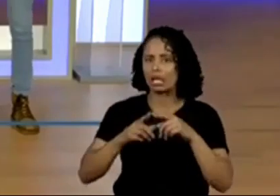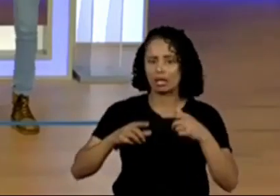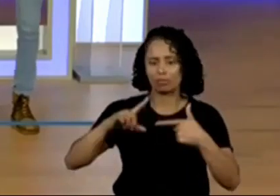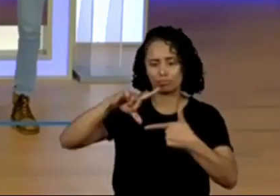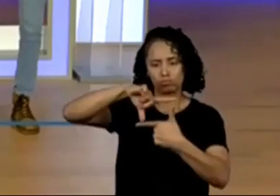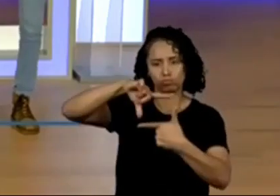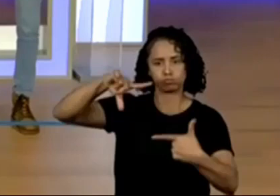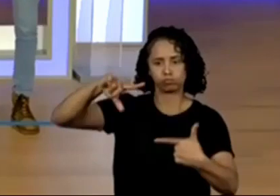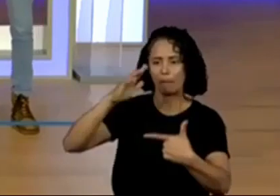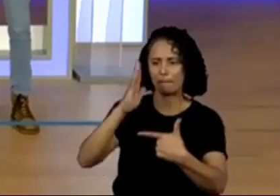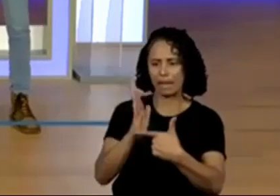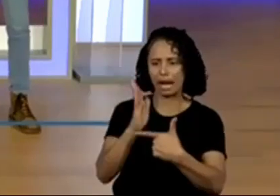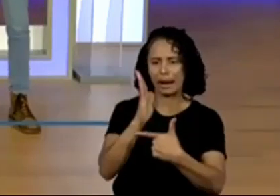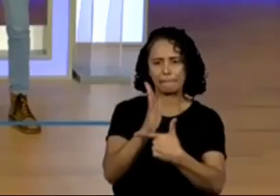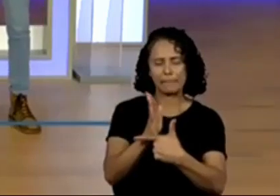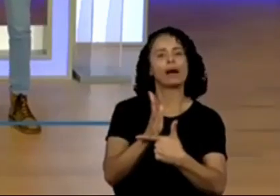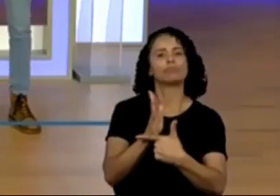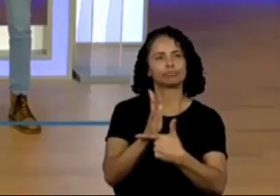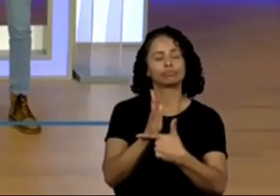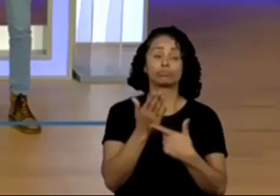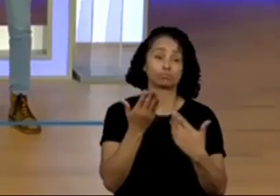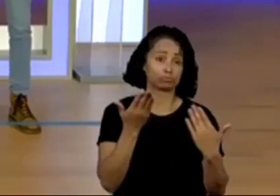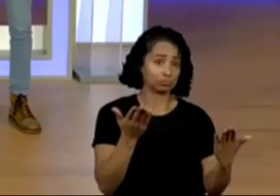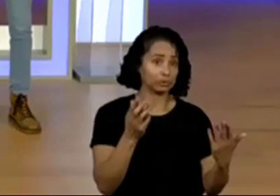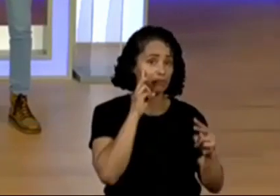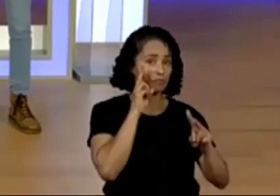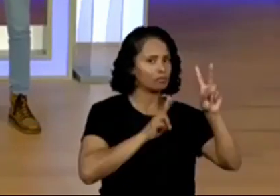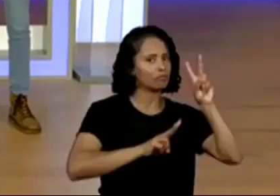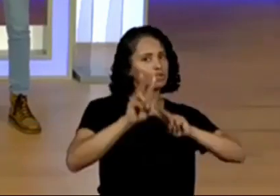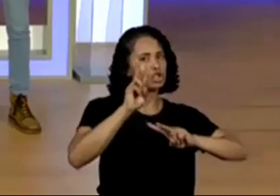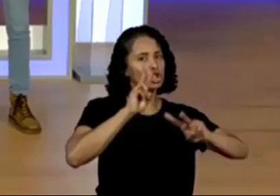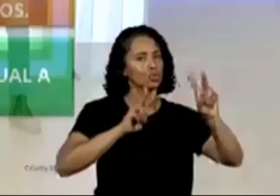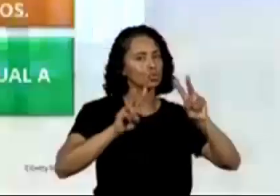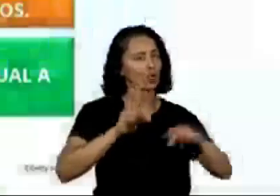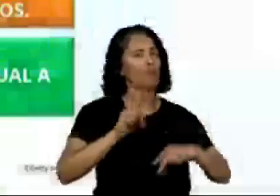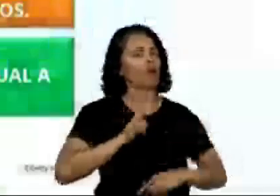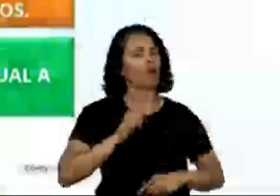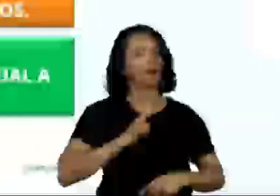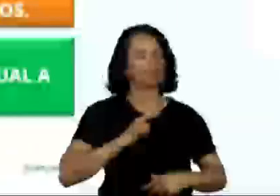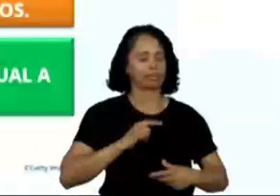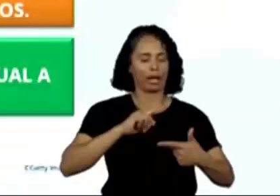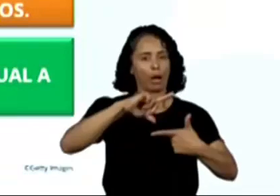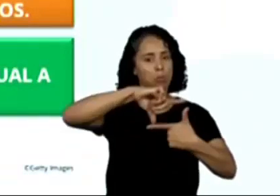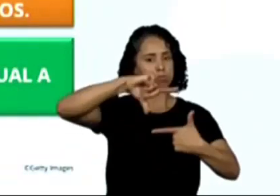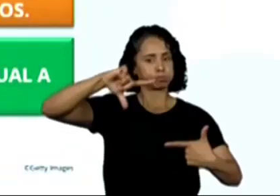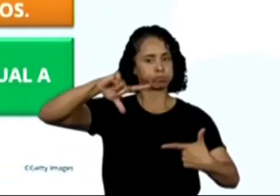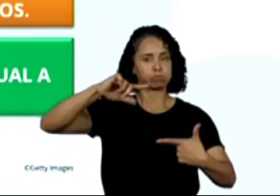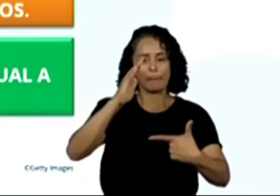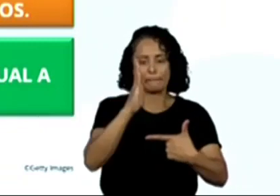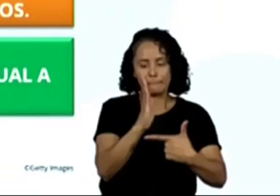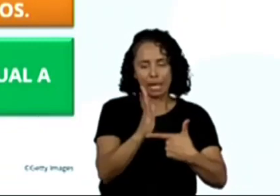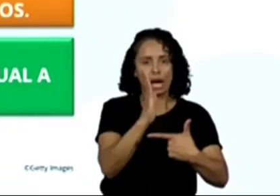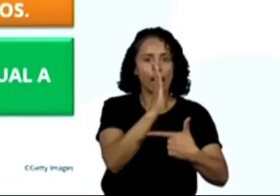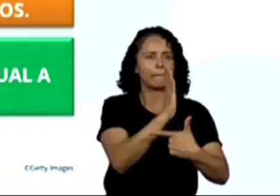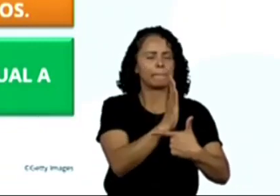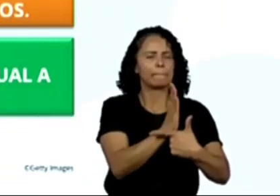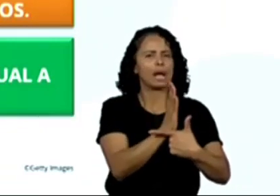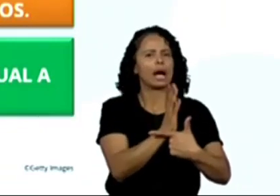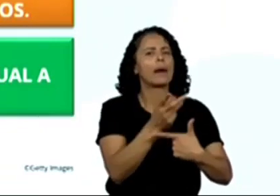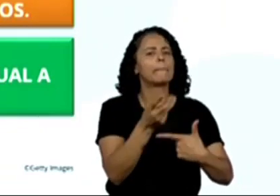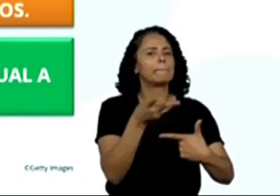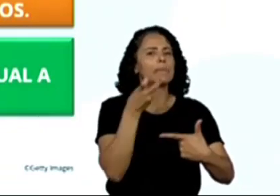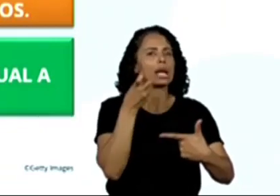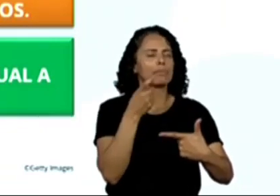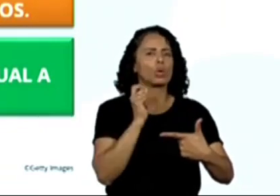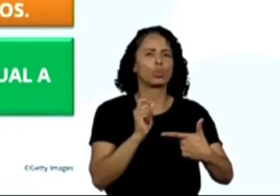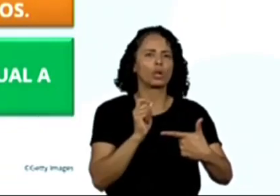dividido. Visualmente, né? Visualmente a gente consegue ali observar que são esses 2 pedaços. O que nós temos que caracterizar? Quantos